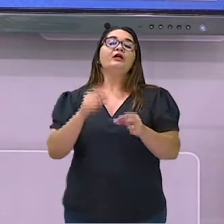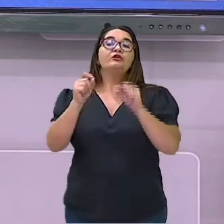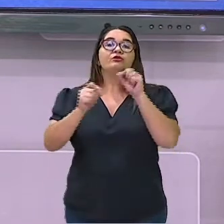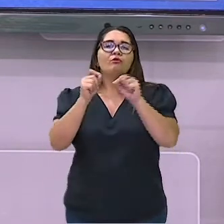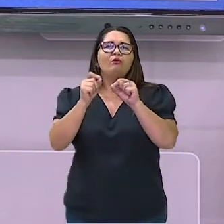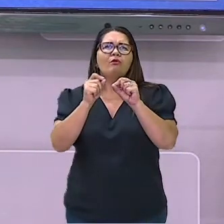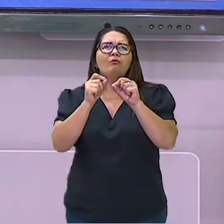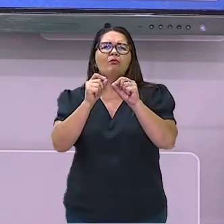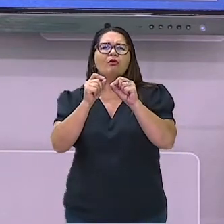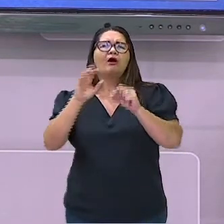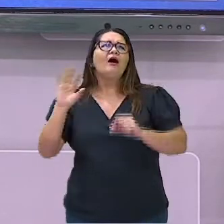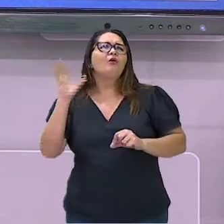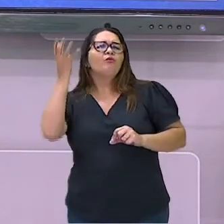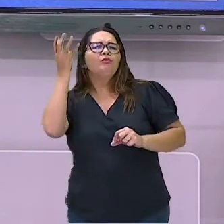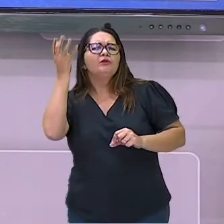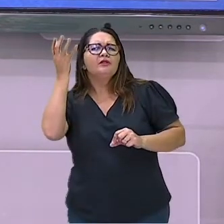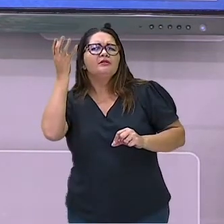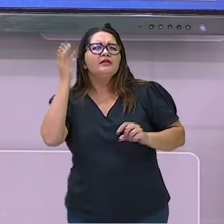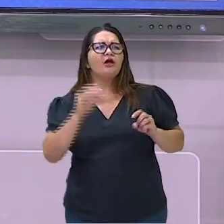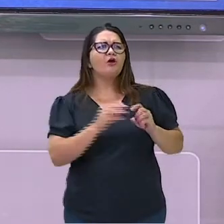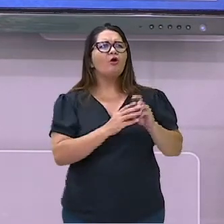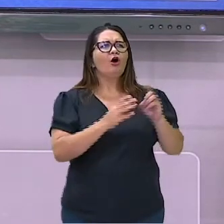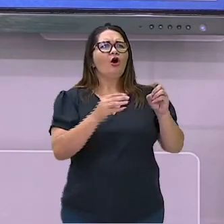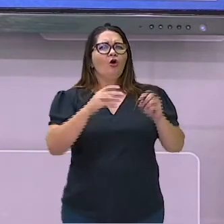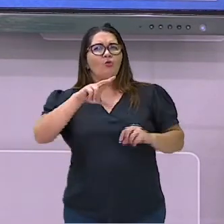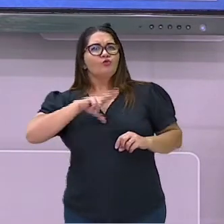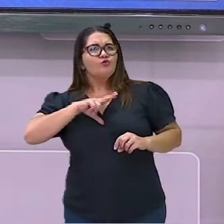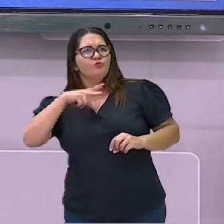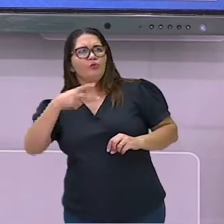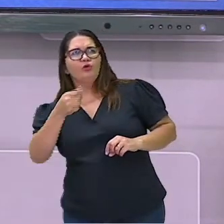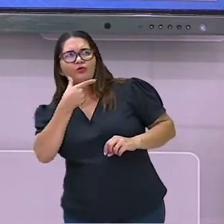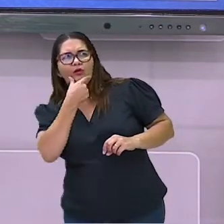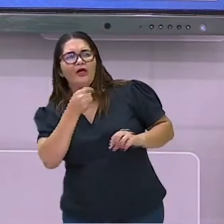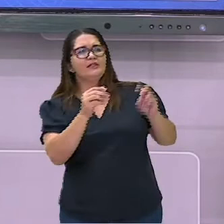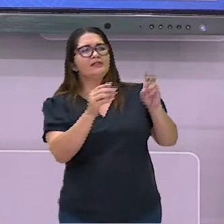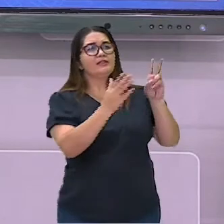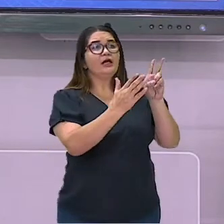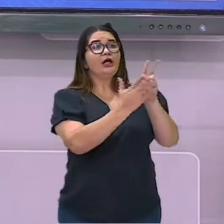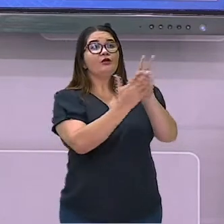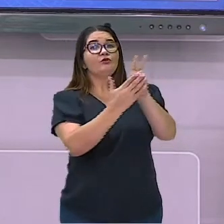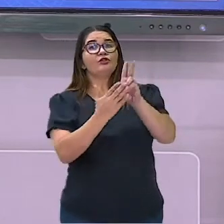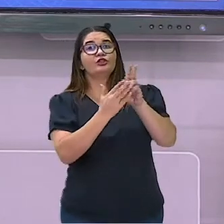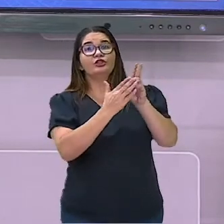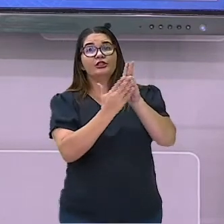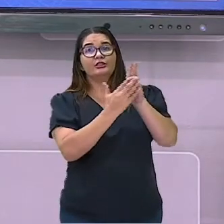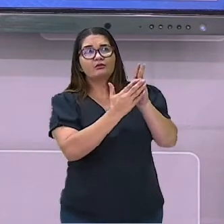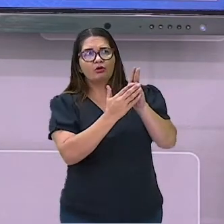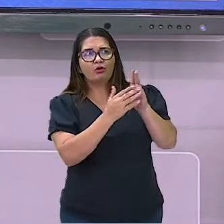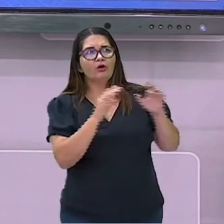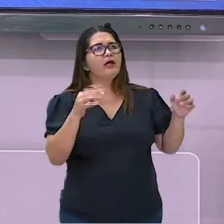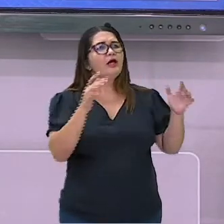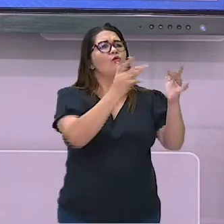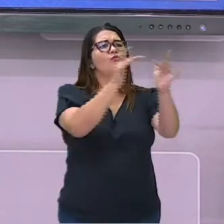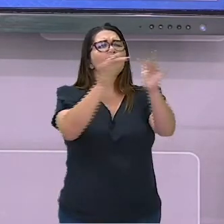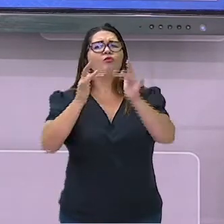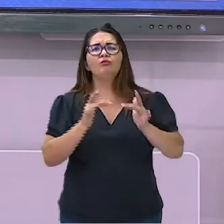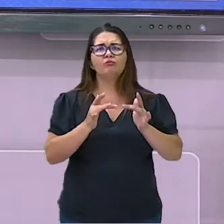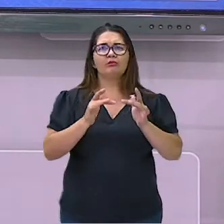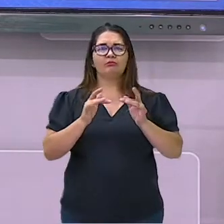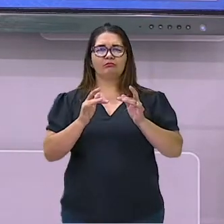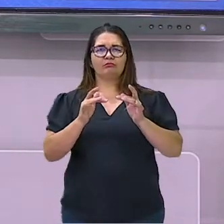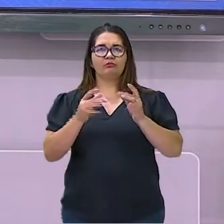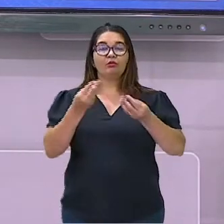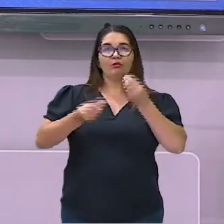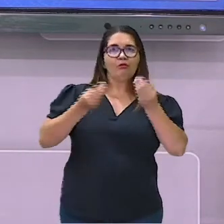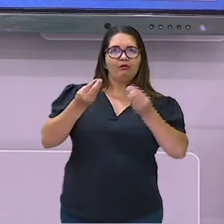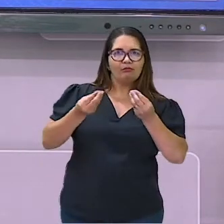indígenas. Os portugueses acreditavam que os indígenas deviam ser catequizados, porque